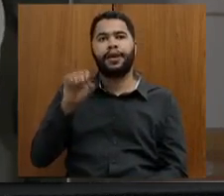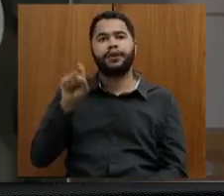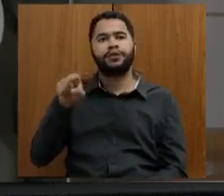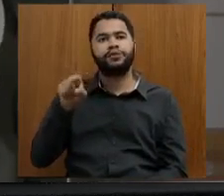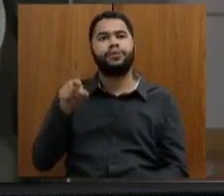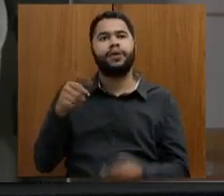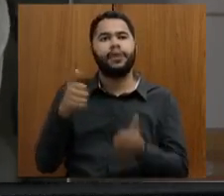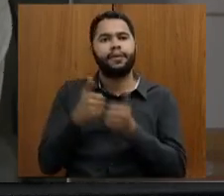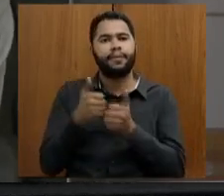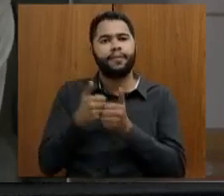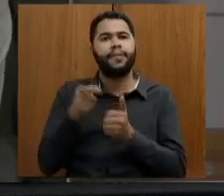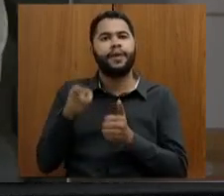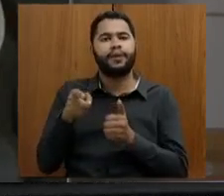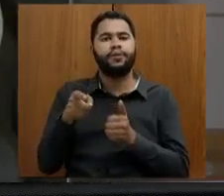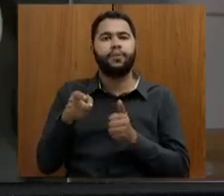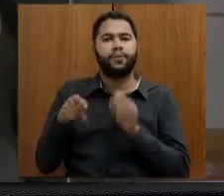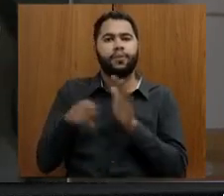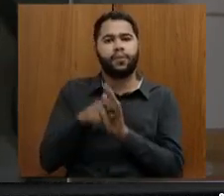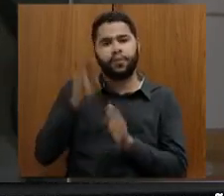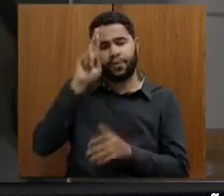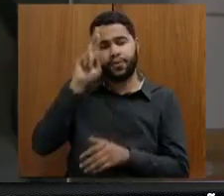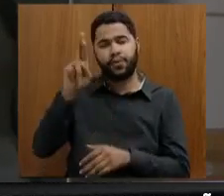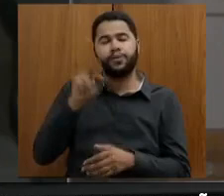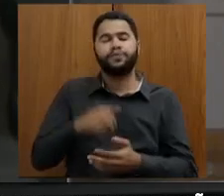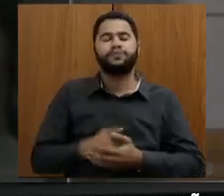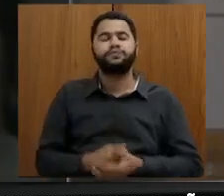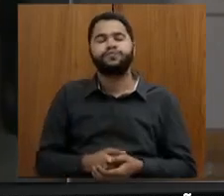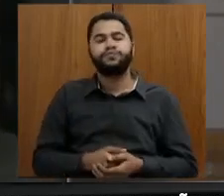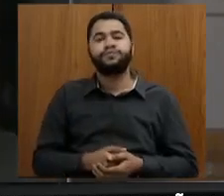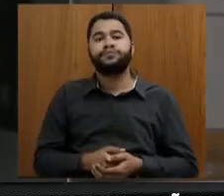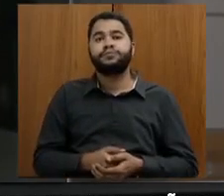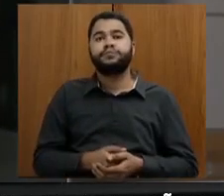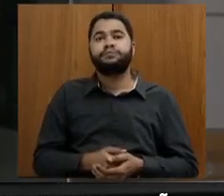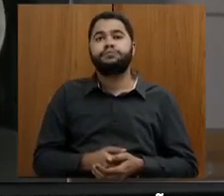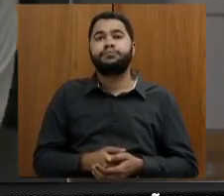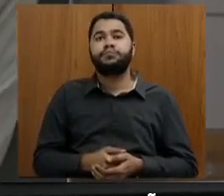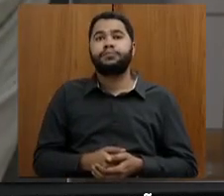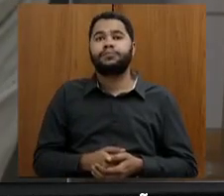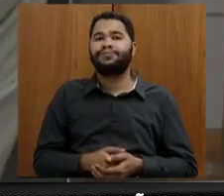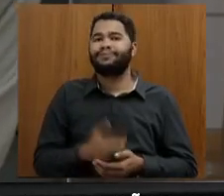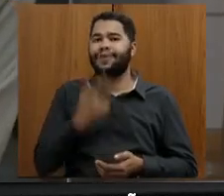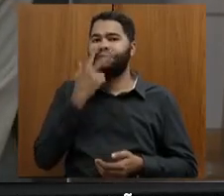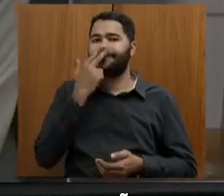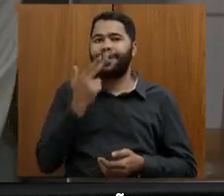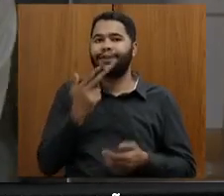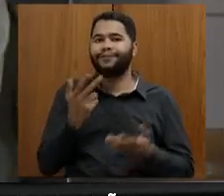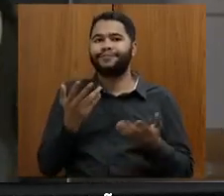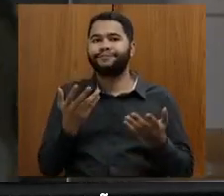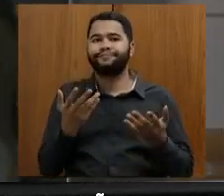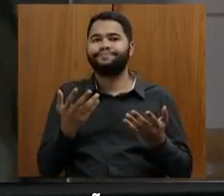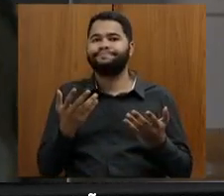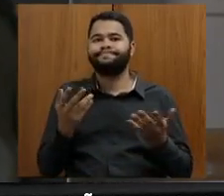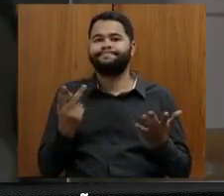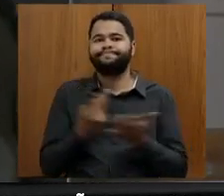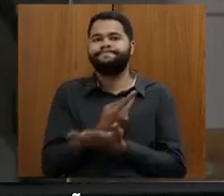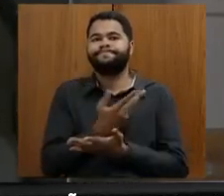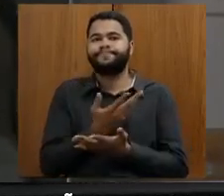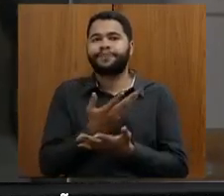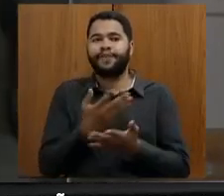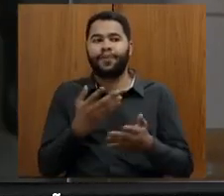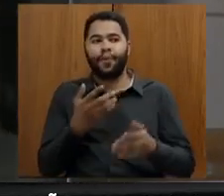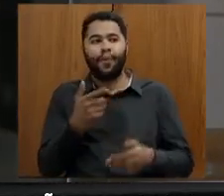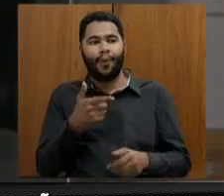que até a propriedade do município tratar proprietário que é de São Sebastião e não tiveram êxito inclusive foram presos né então e aí